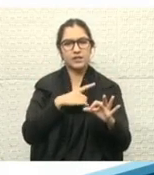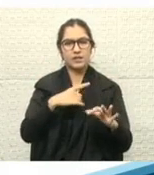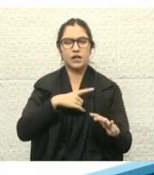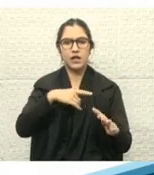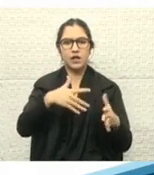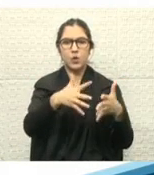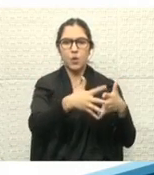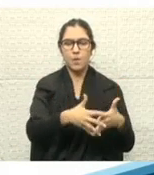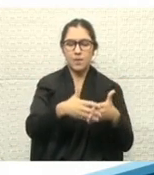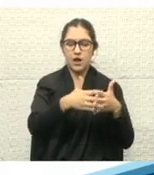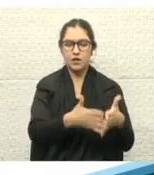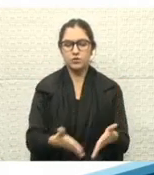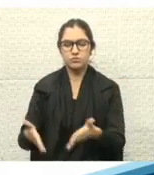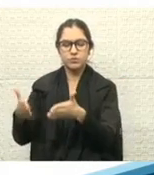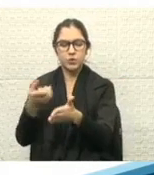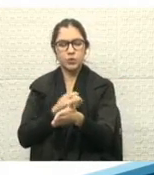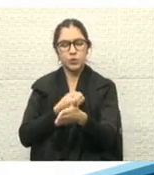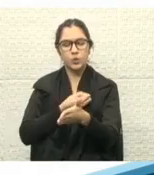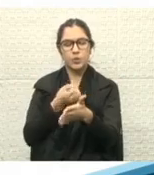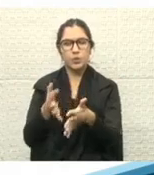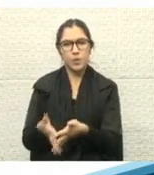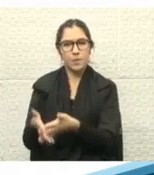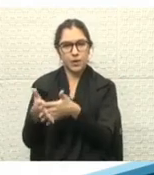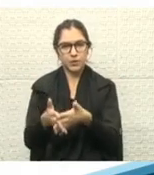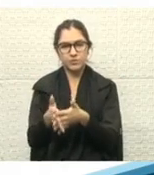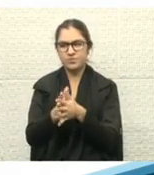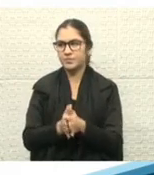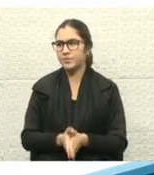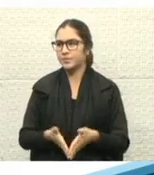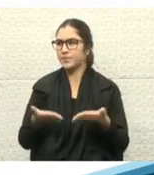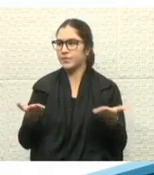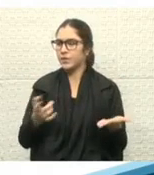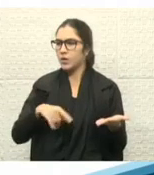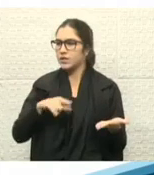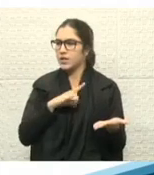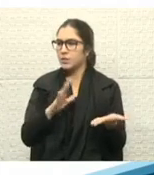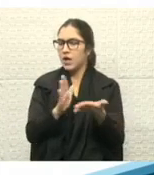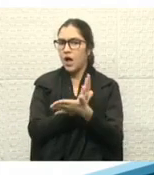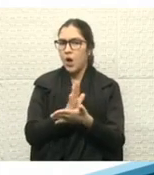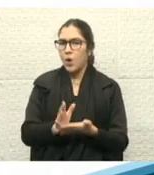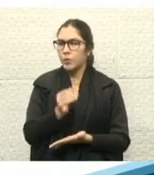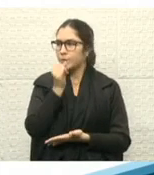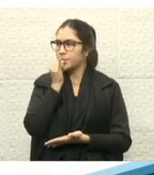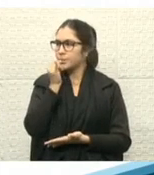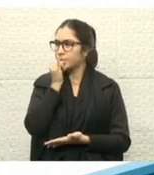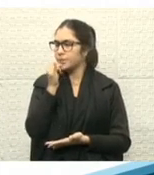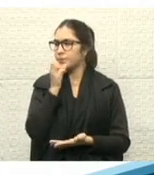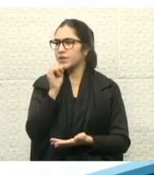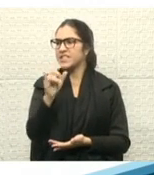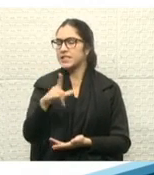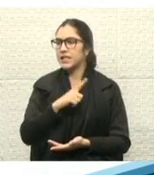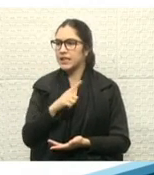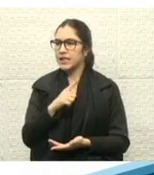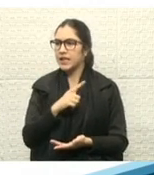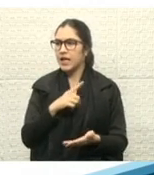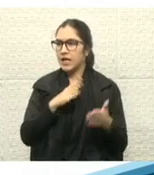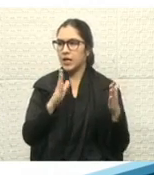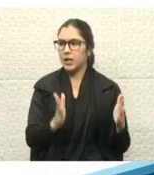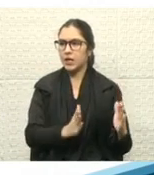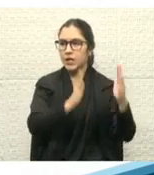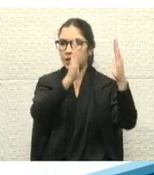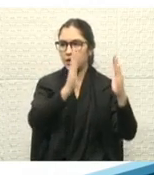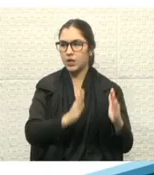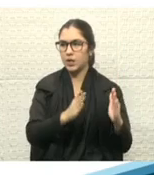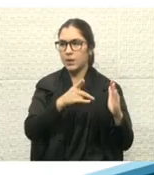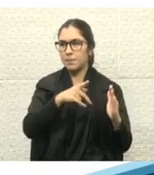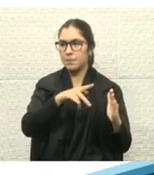plano complexo e os números complexos. Então, aqui nós temos alguns exemplos. Se eu tenho no plano